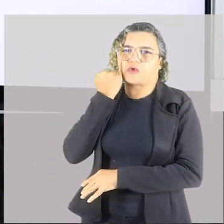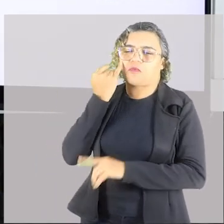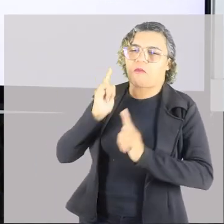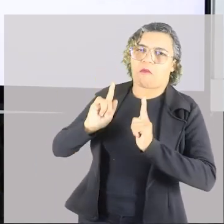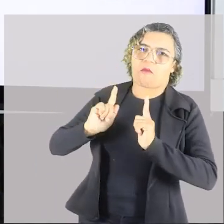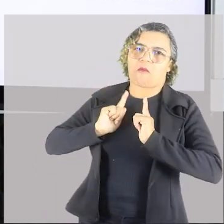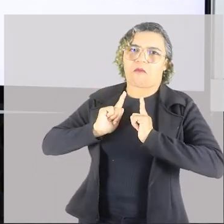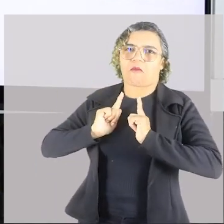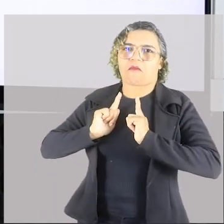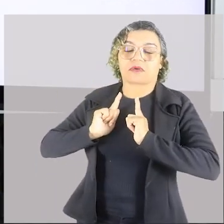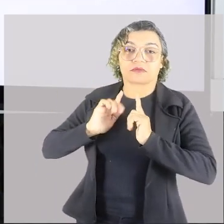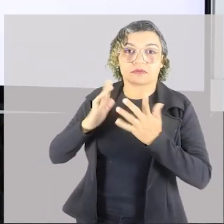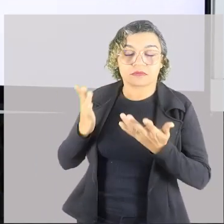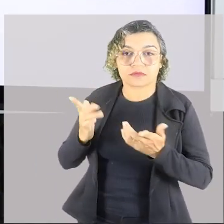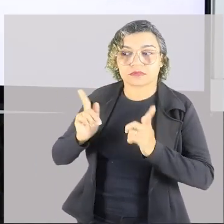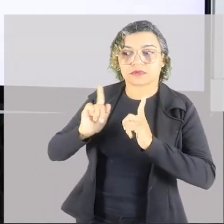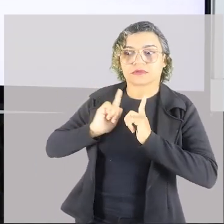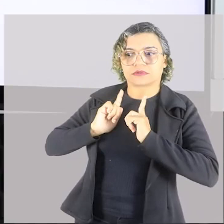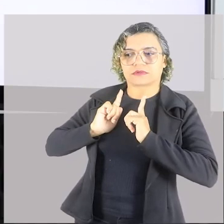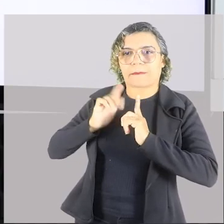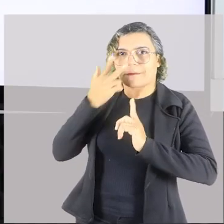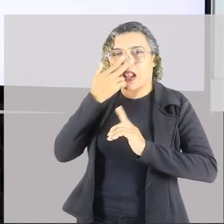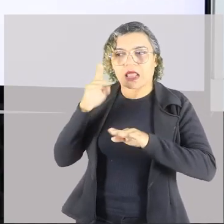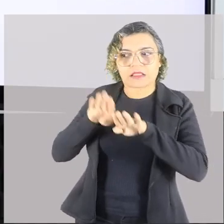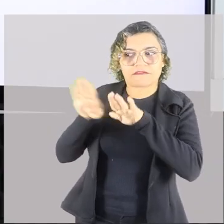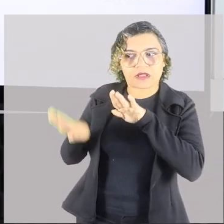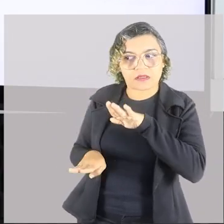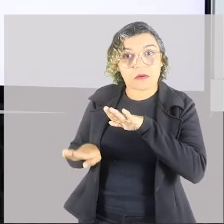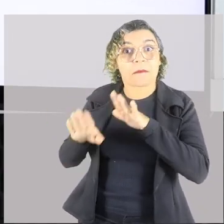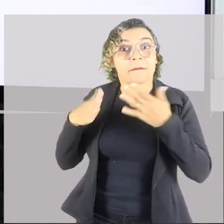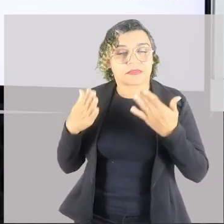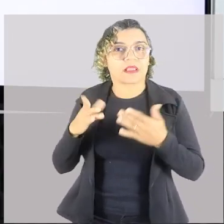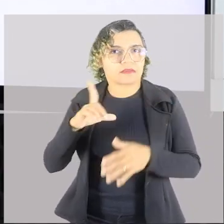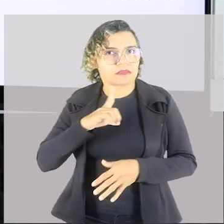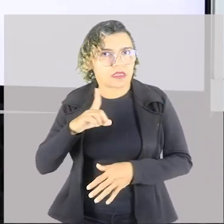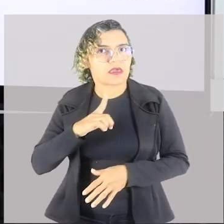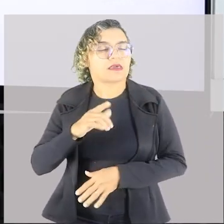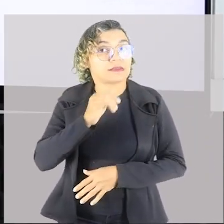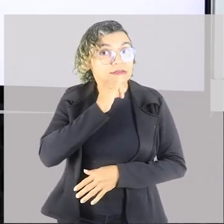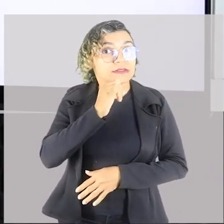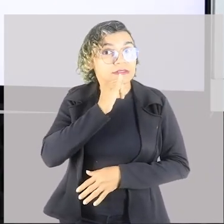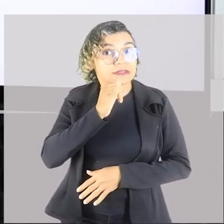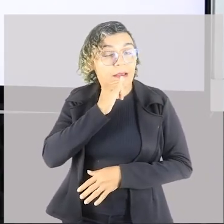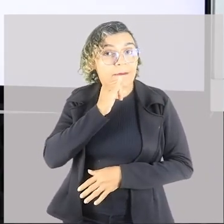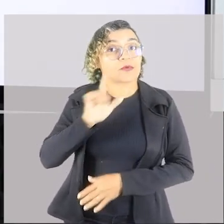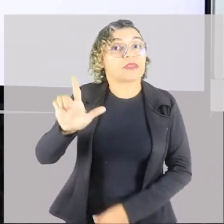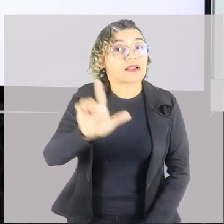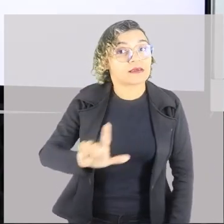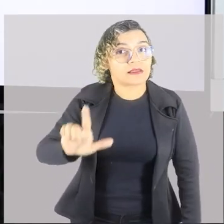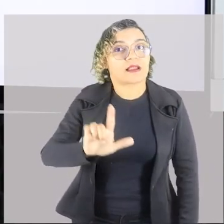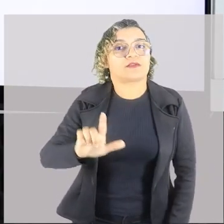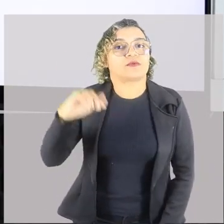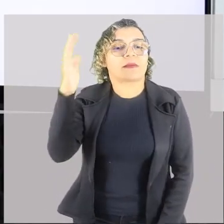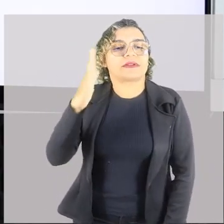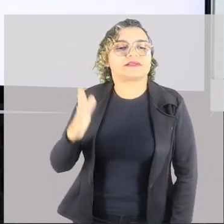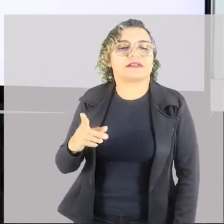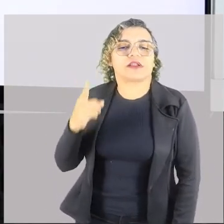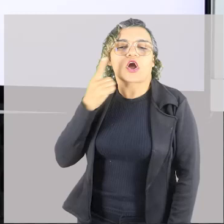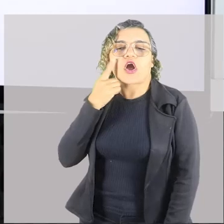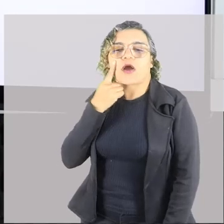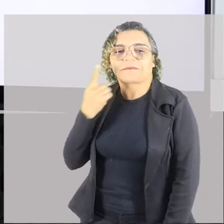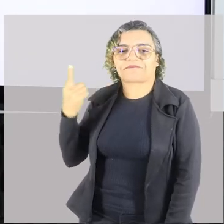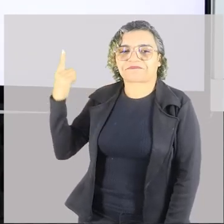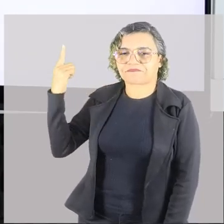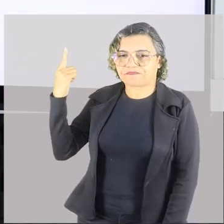apático, né? Como alguém que é, portanto, visto como inferior. E a gente tem exemplos disso também na literatura brasileira. Então aqui tem uma citação